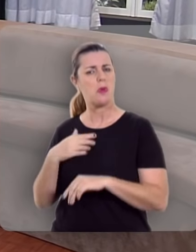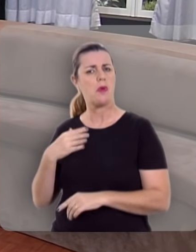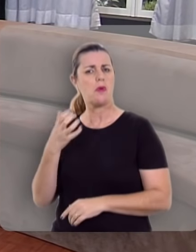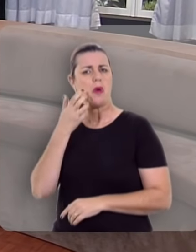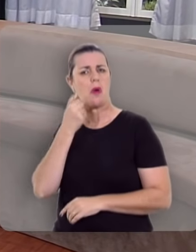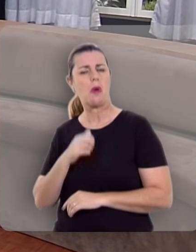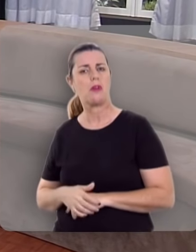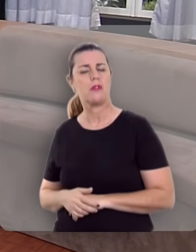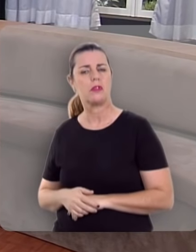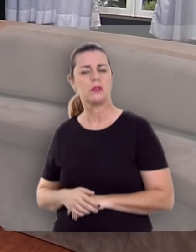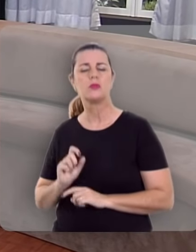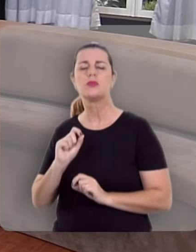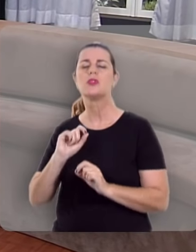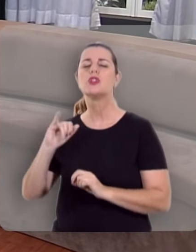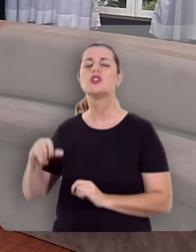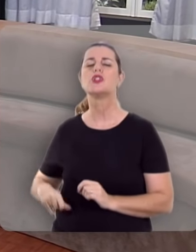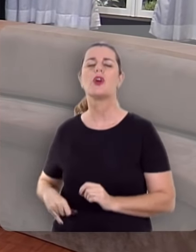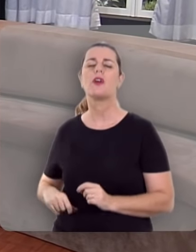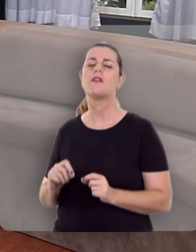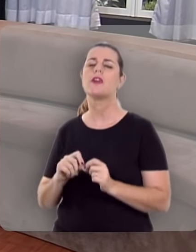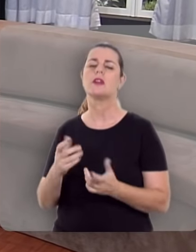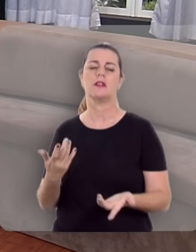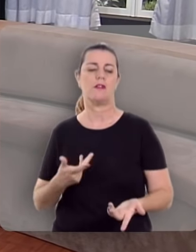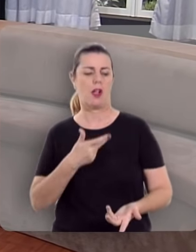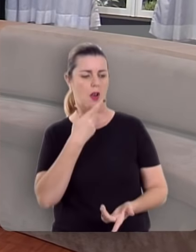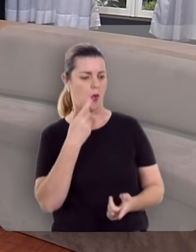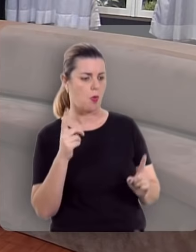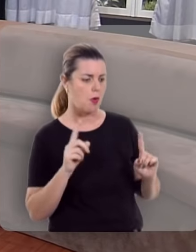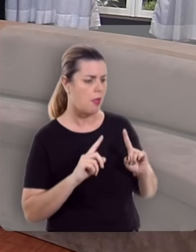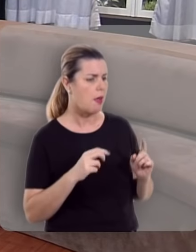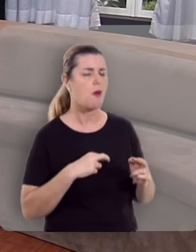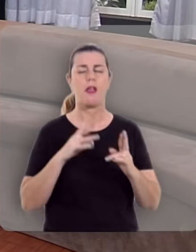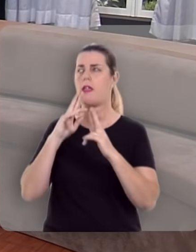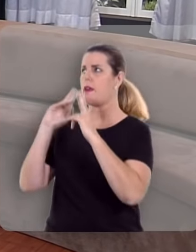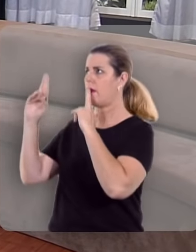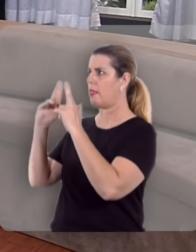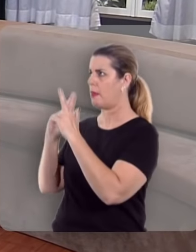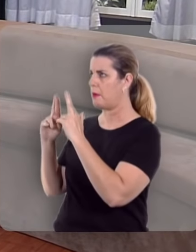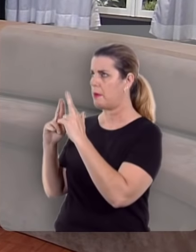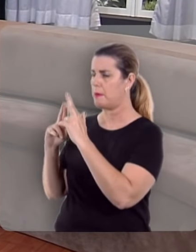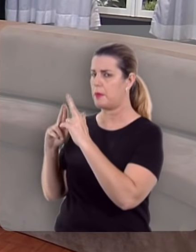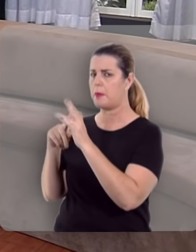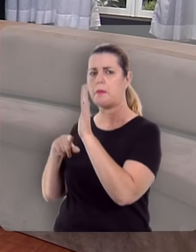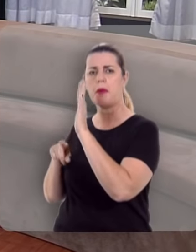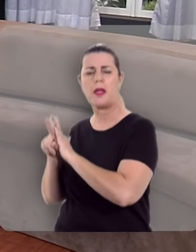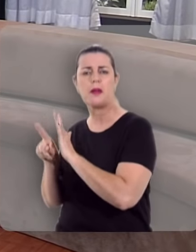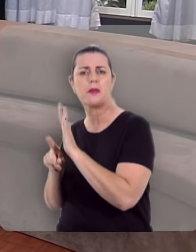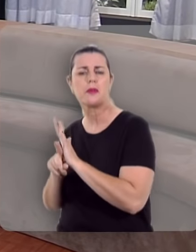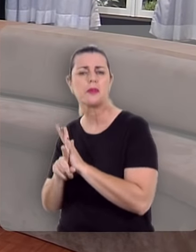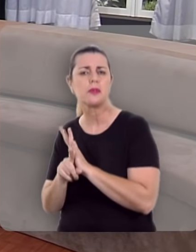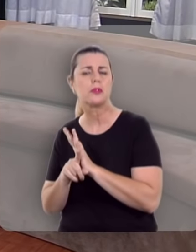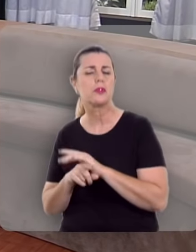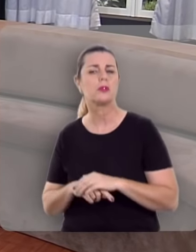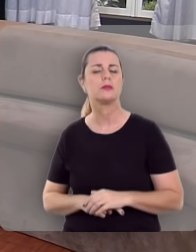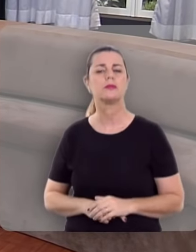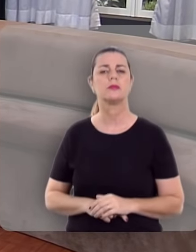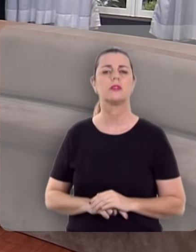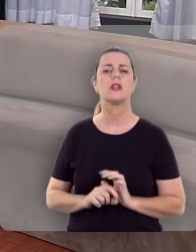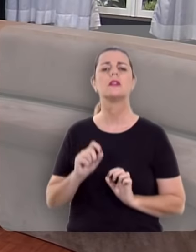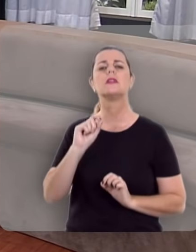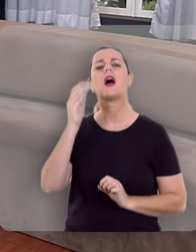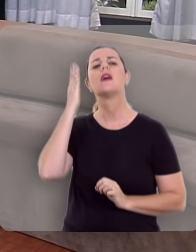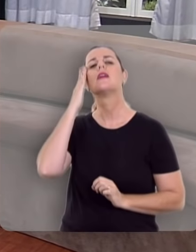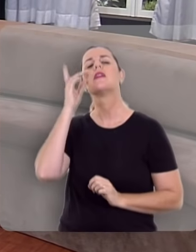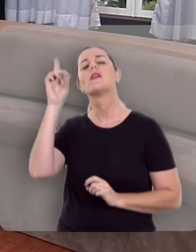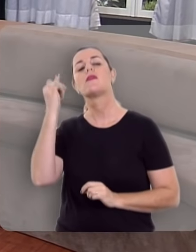que Jó ficou rico porque roubou dos órfãos e das viúvas. O que Jó fez? Se defendeu, se